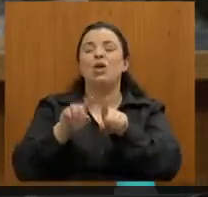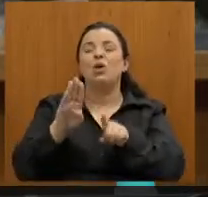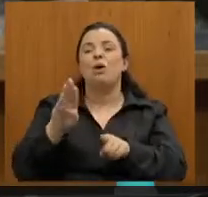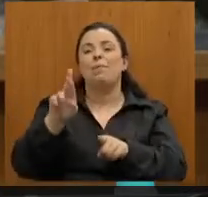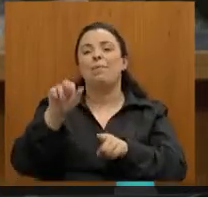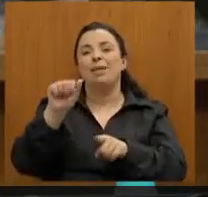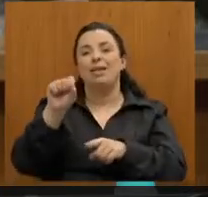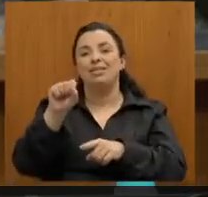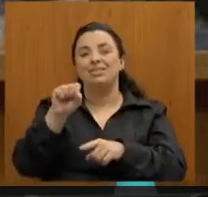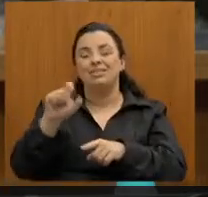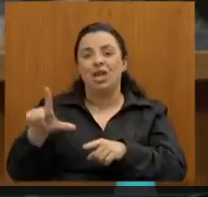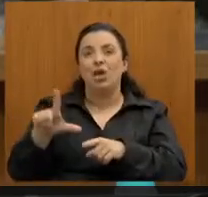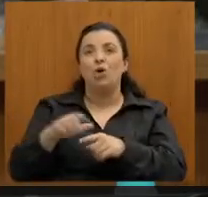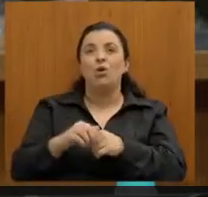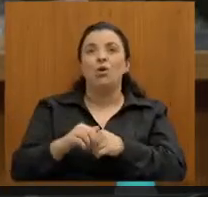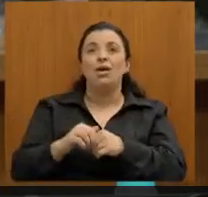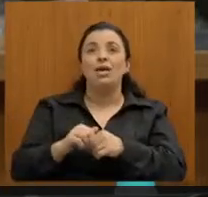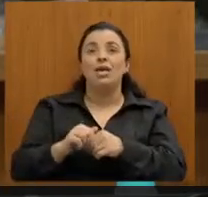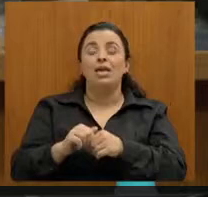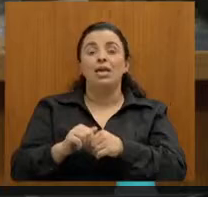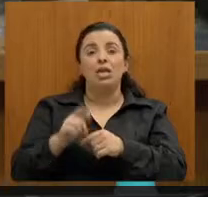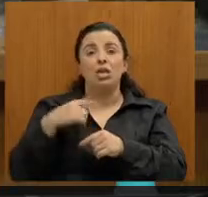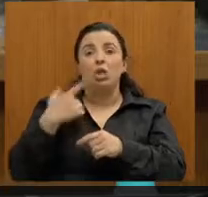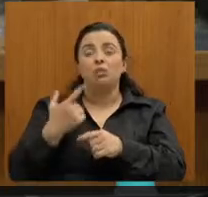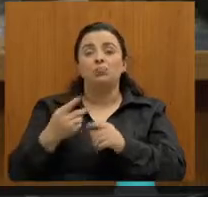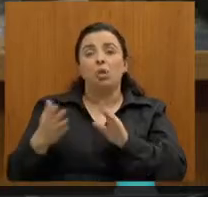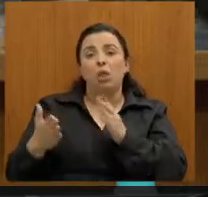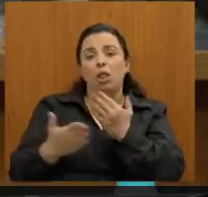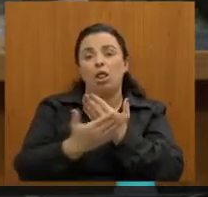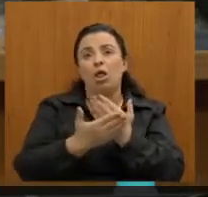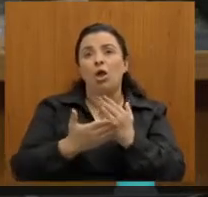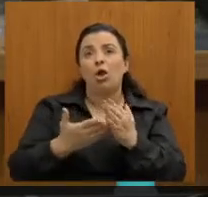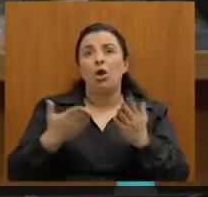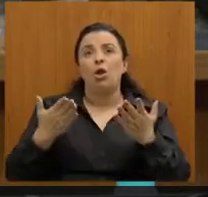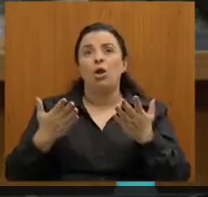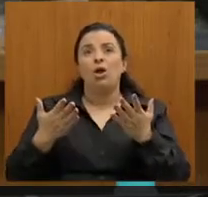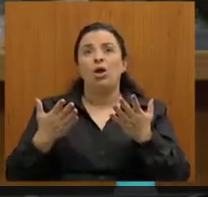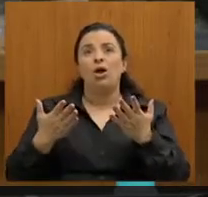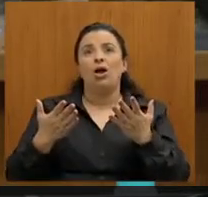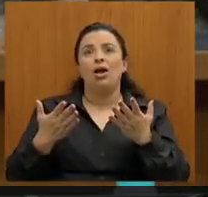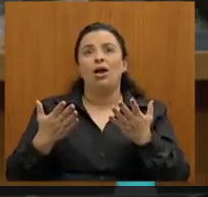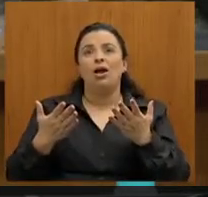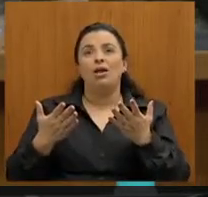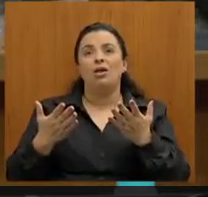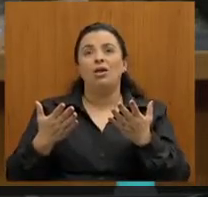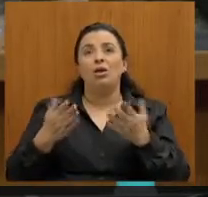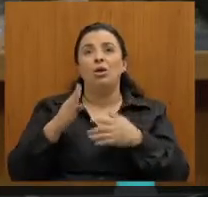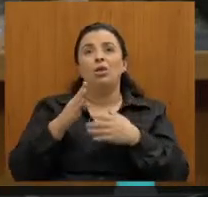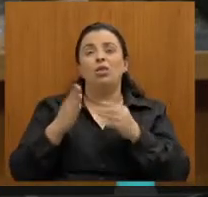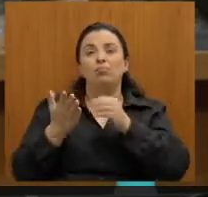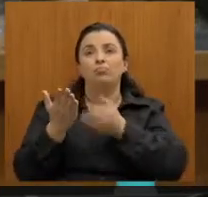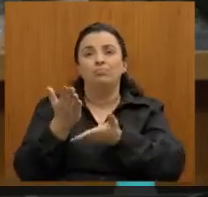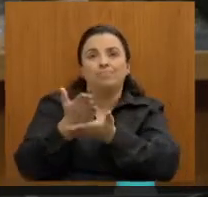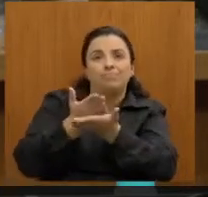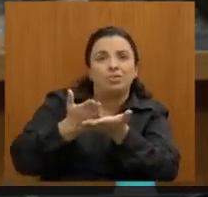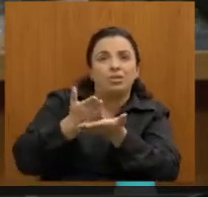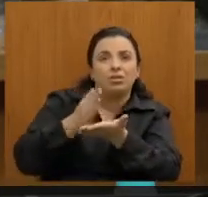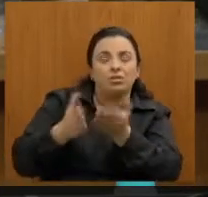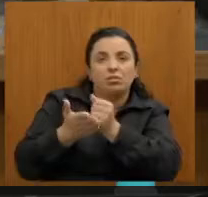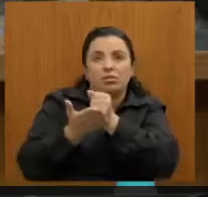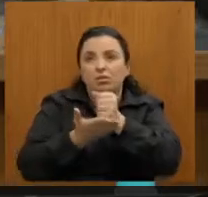bar podendo nos divertir mas que aqui no QR Code nos nos direciona para o serviço